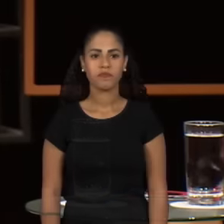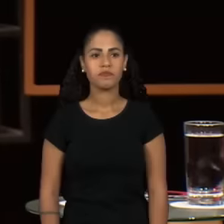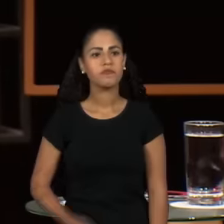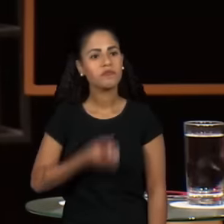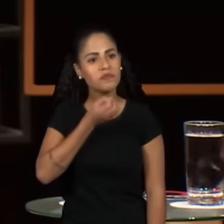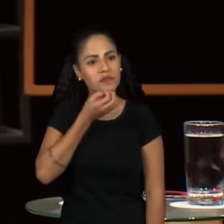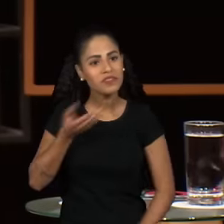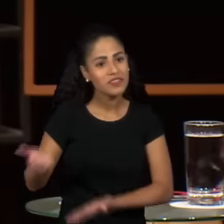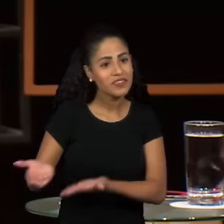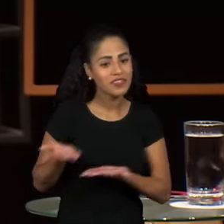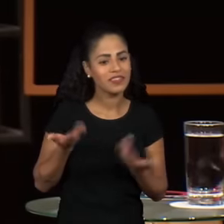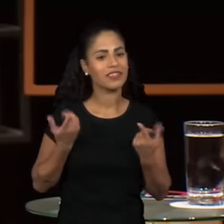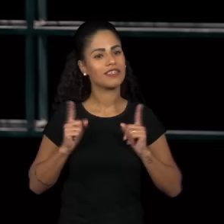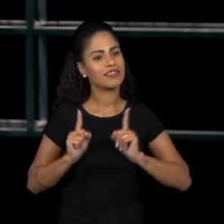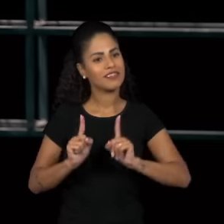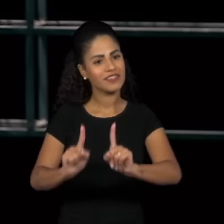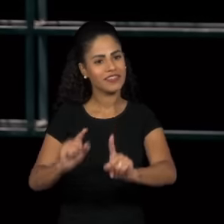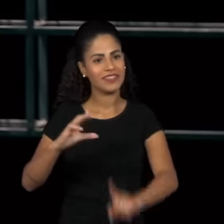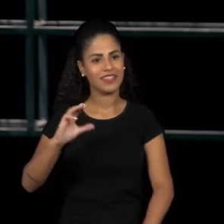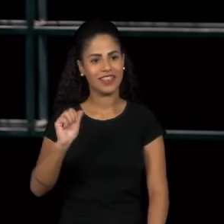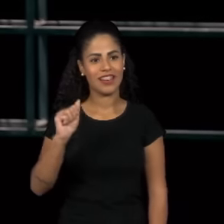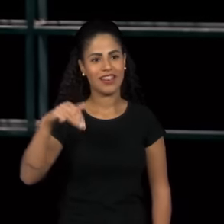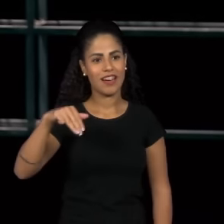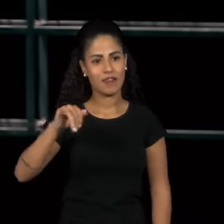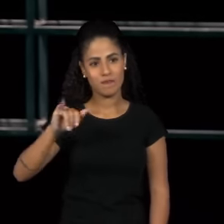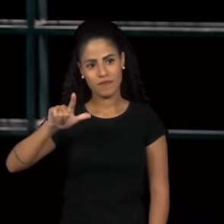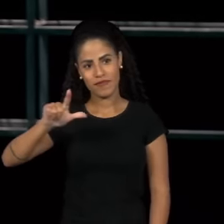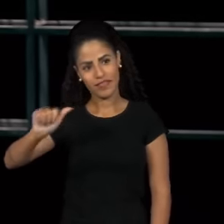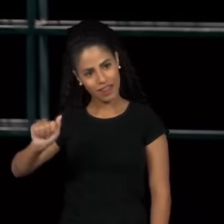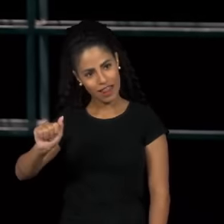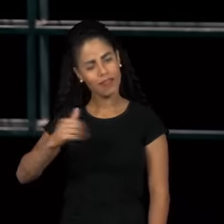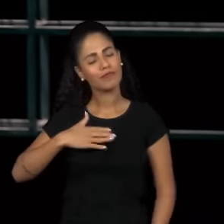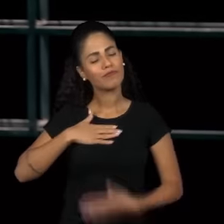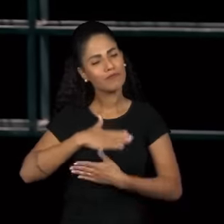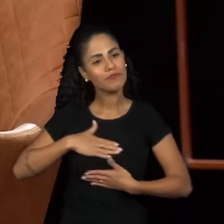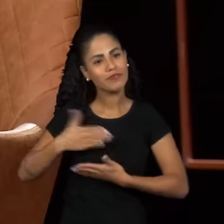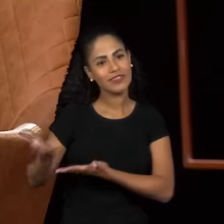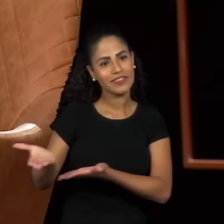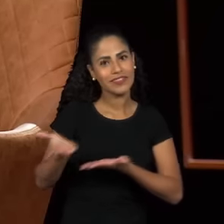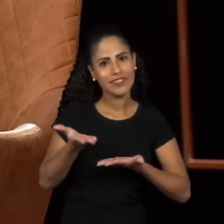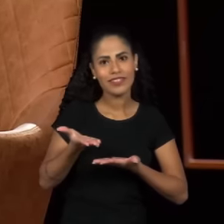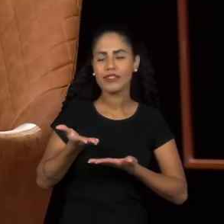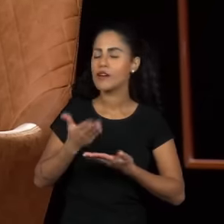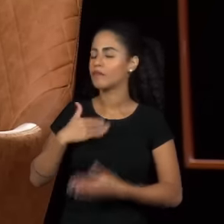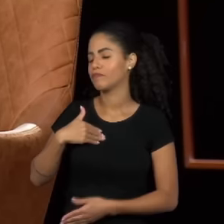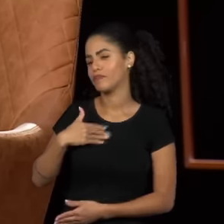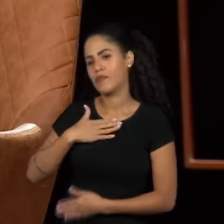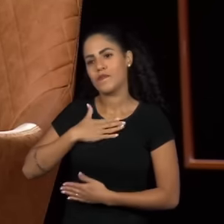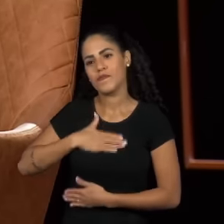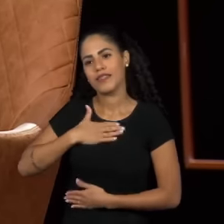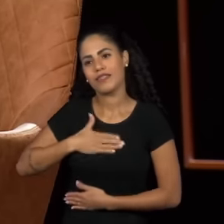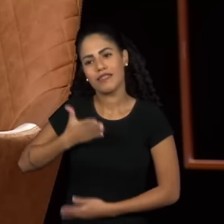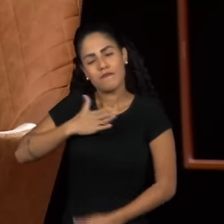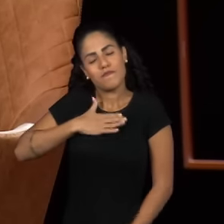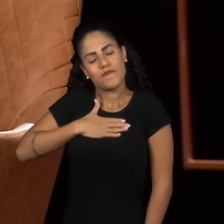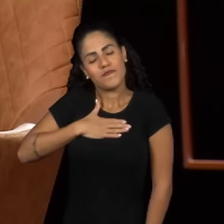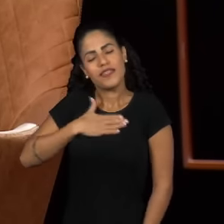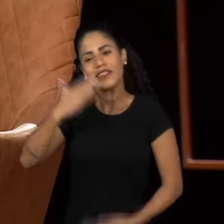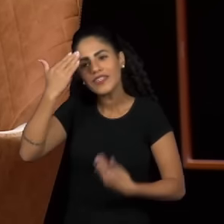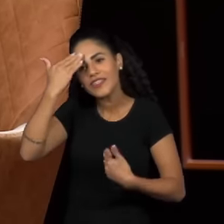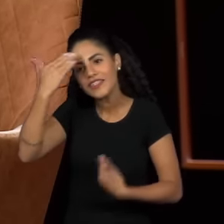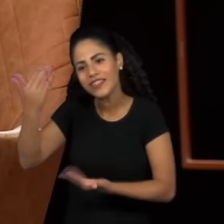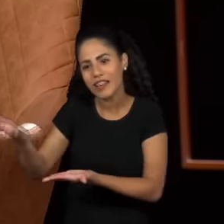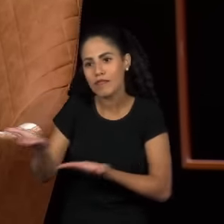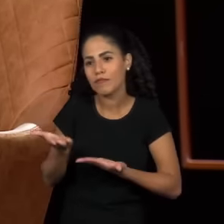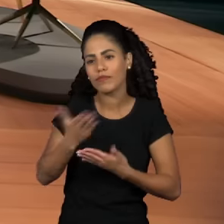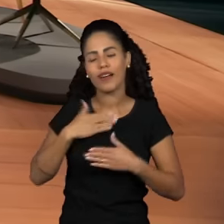Bem-vindo ao Persona, Camila Morgado. Camila, é uma honra ter você aqui com a gente. A honra é minha. Muito obrigada, tá, pelo convite. Adoro o